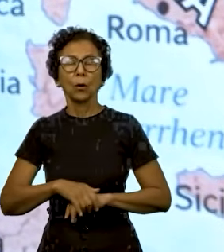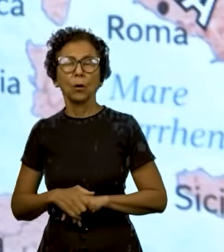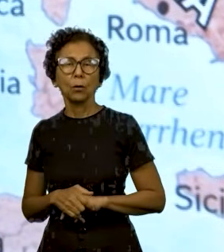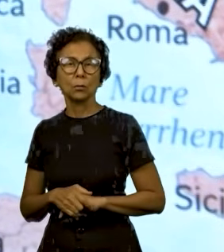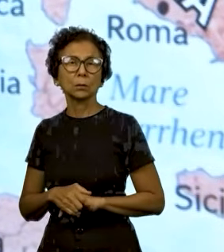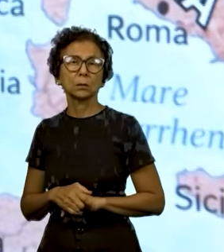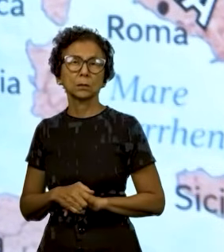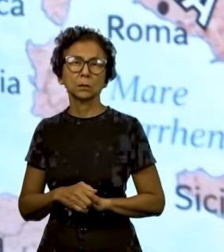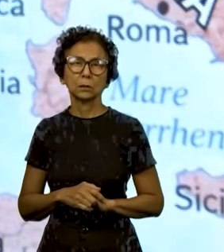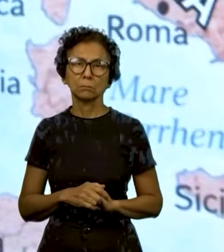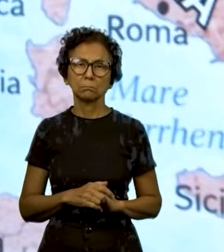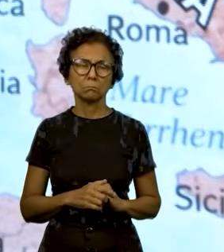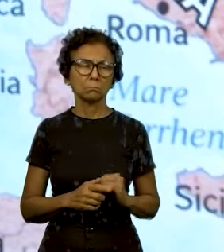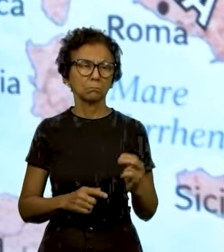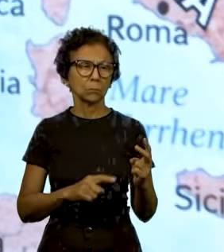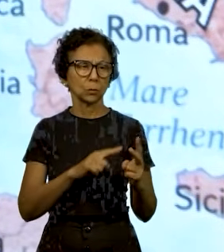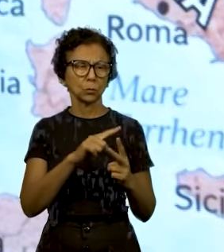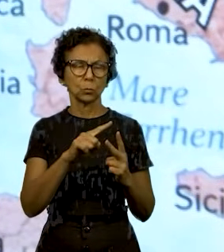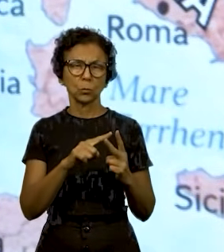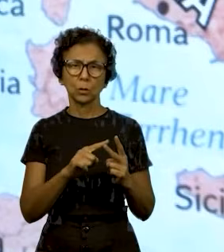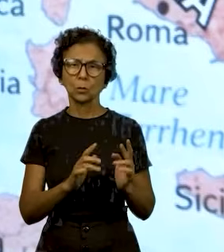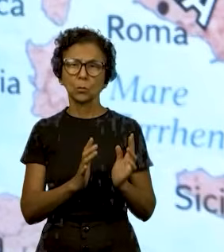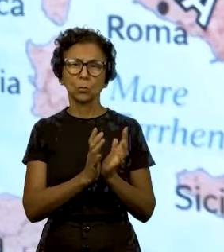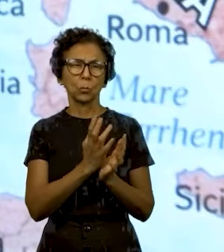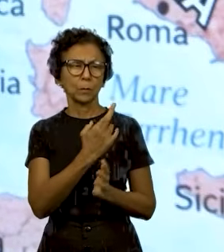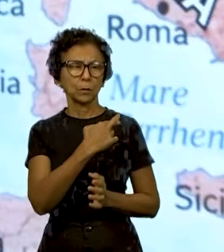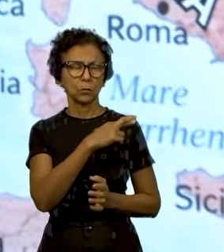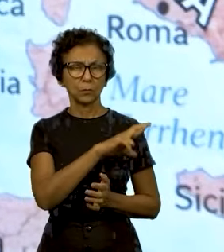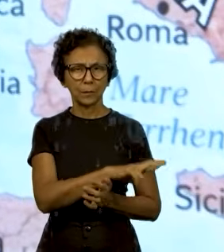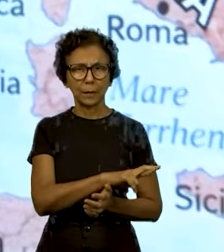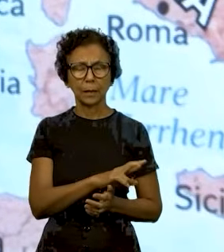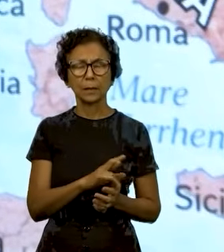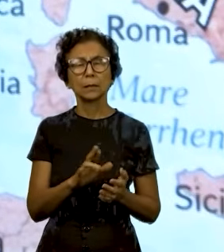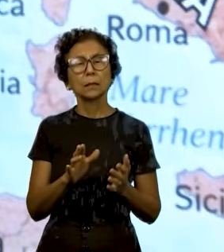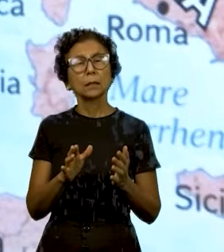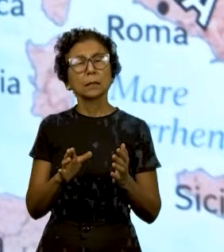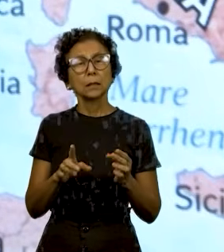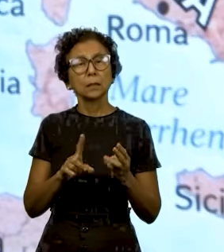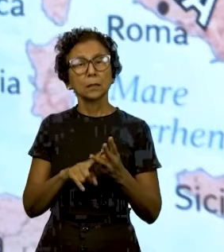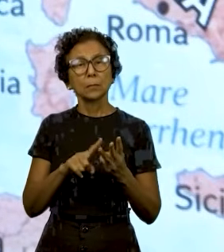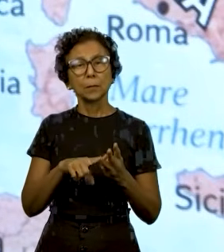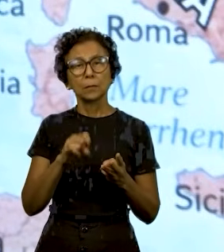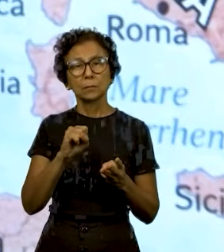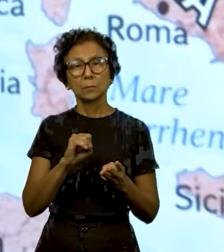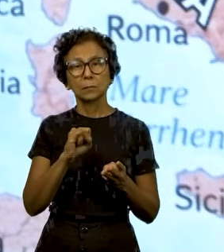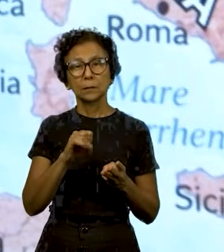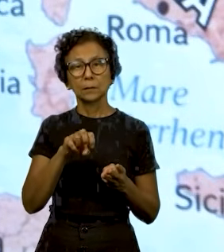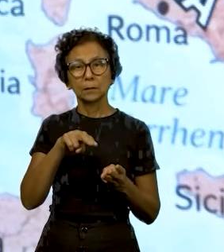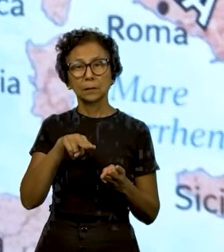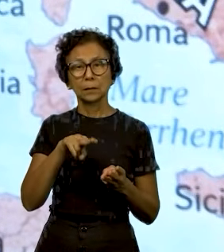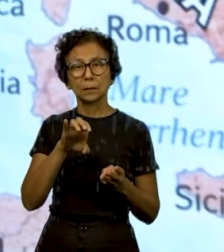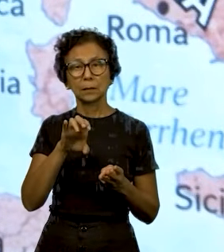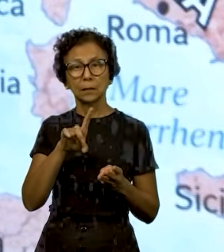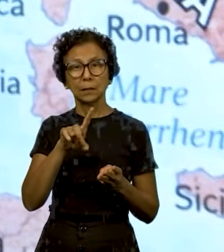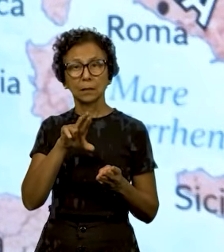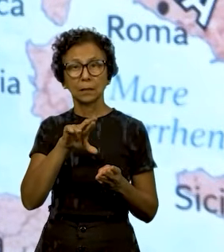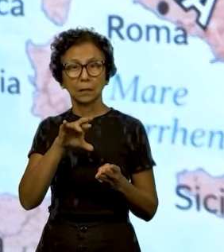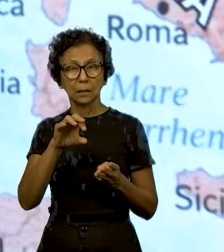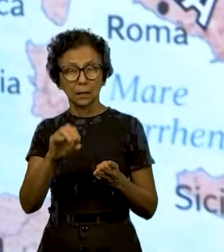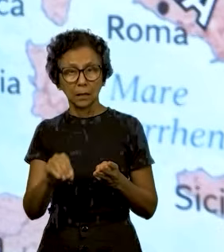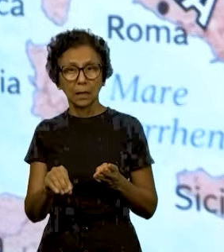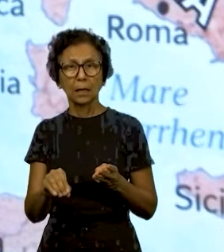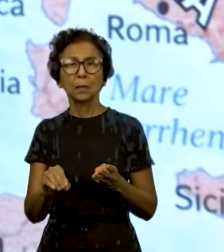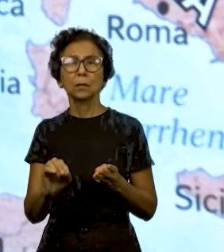com saduceus, com figuras como o Sinédrio, por exemplo, pudessem atuar naquela região.